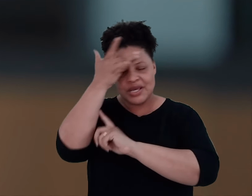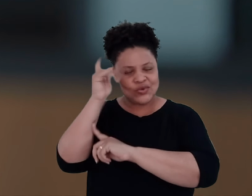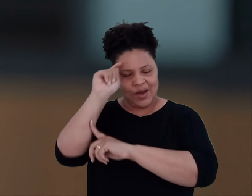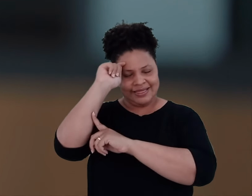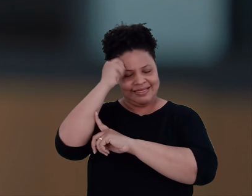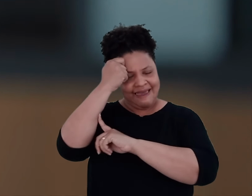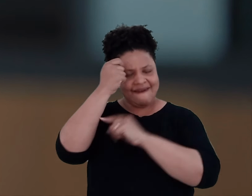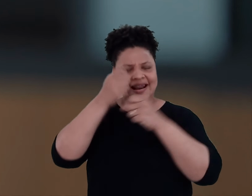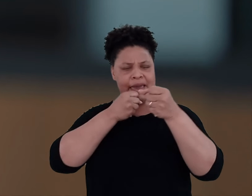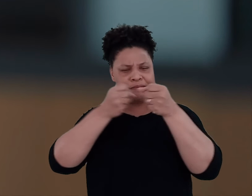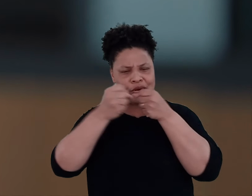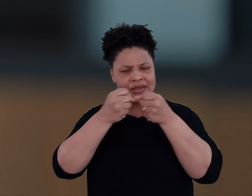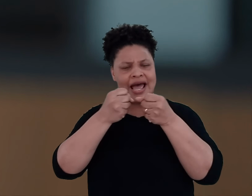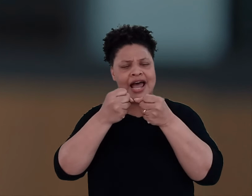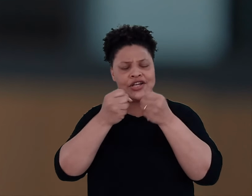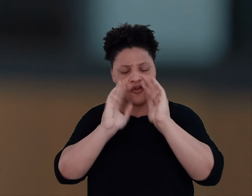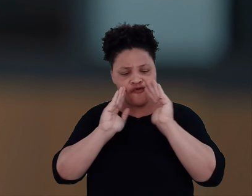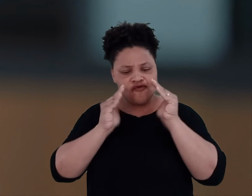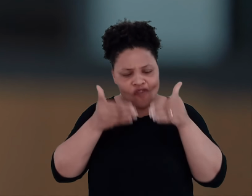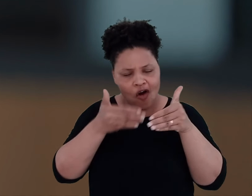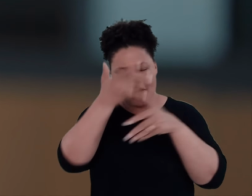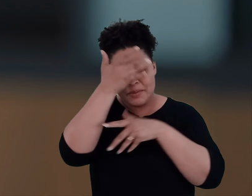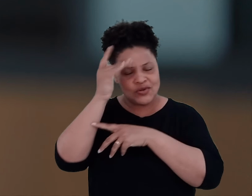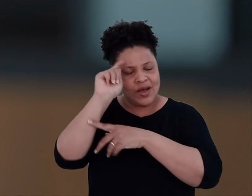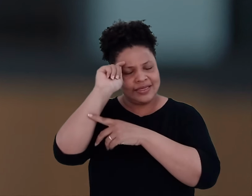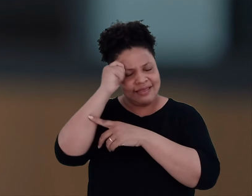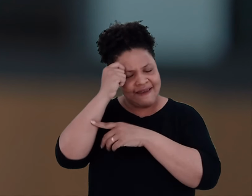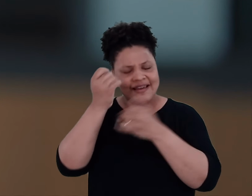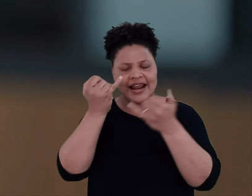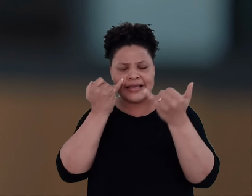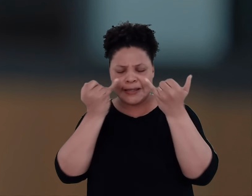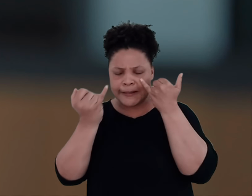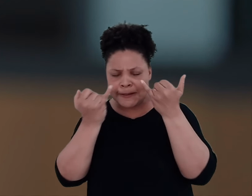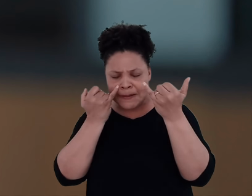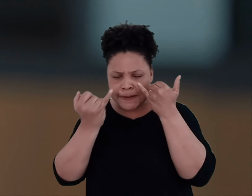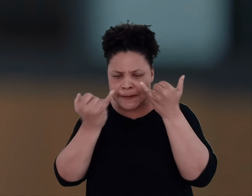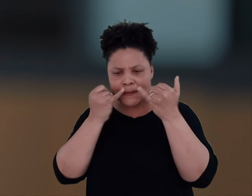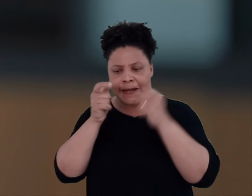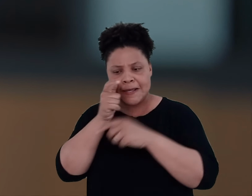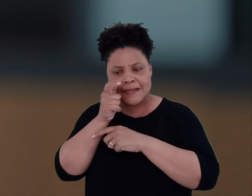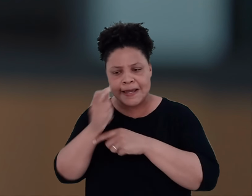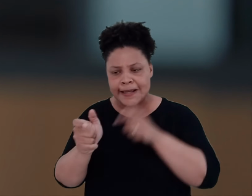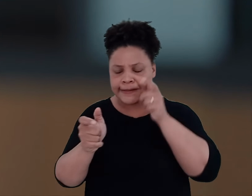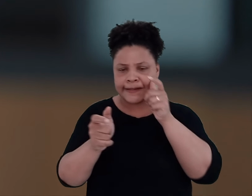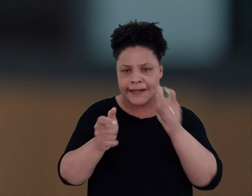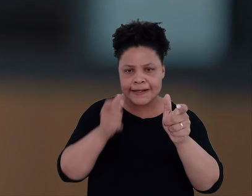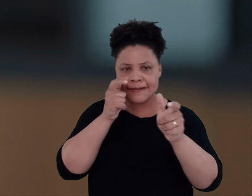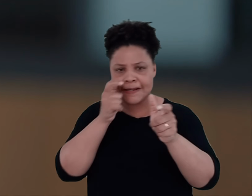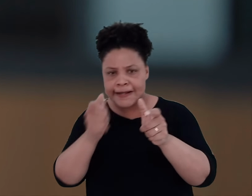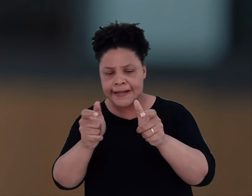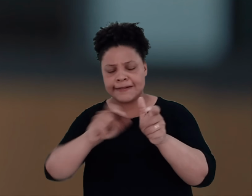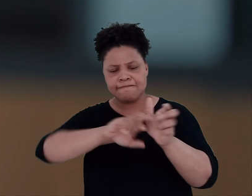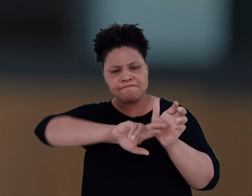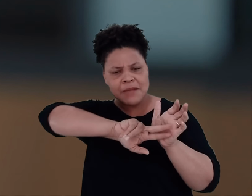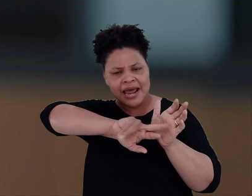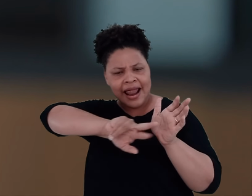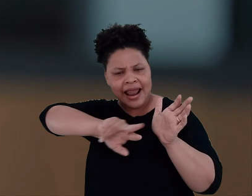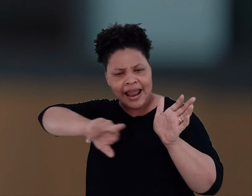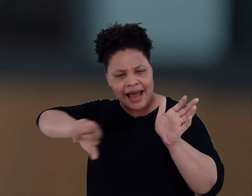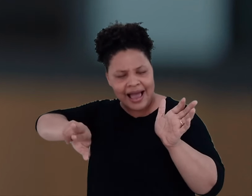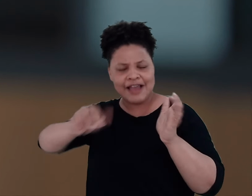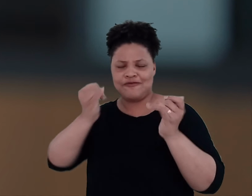A publicação foi criada para ser focada na cobertura de assuntos de interesse das pessoas negras no Brasil, com ênfase em variedades, e